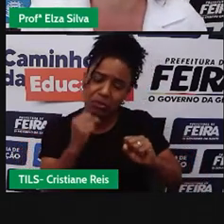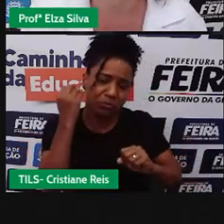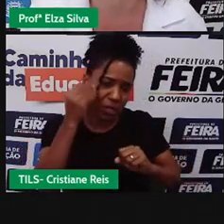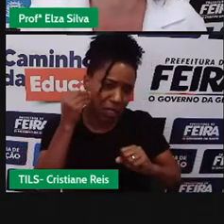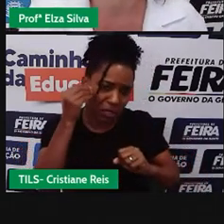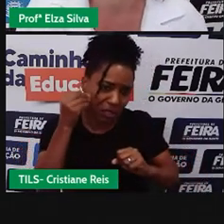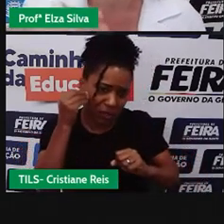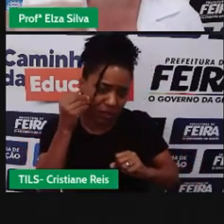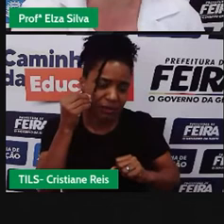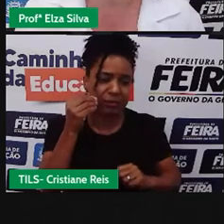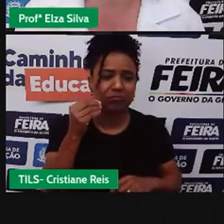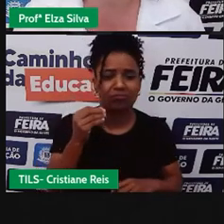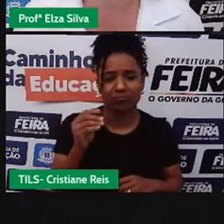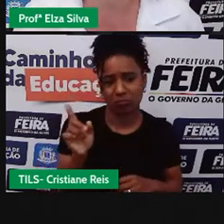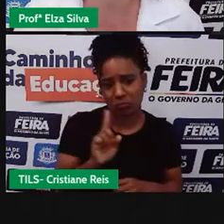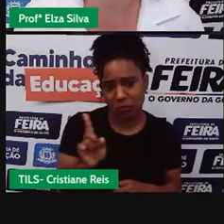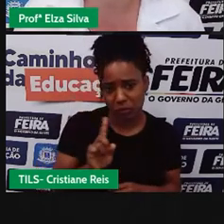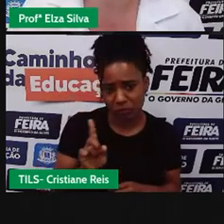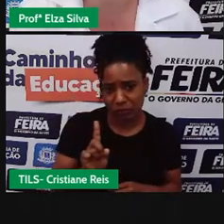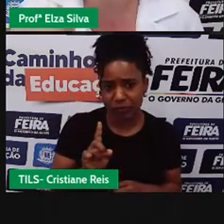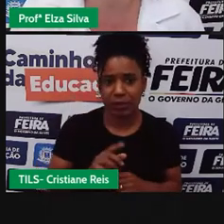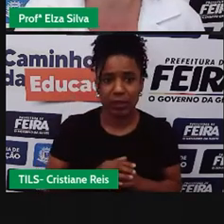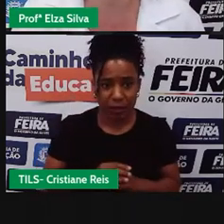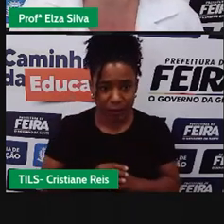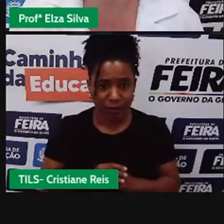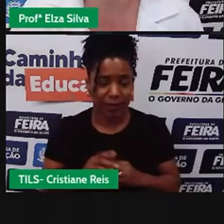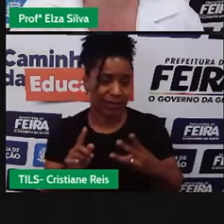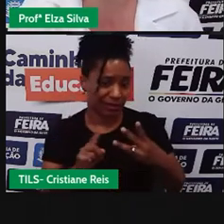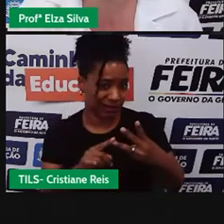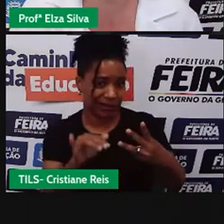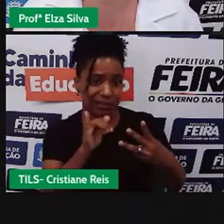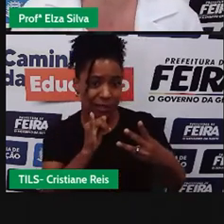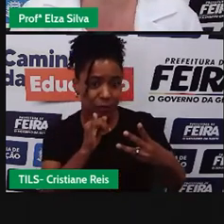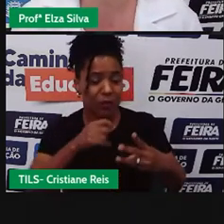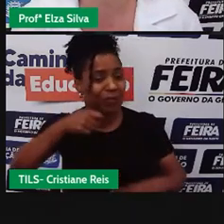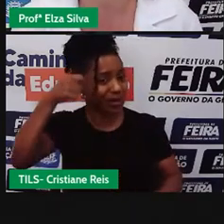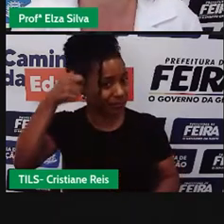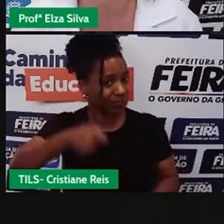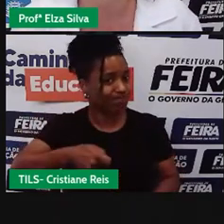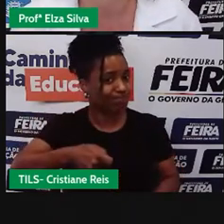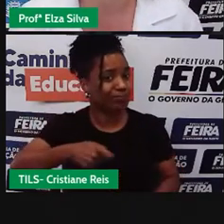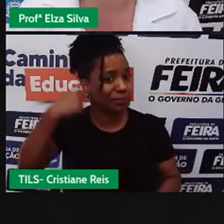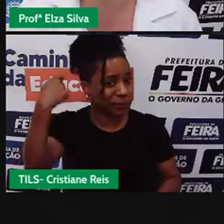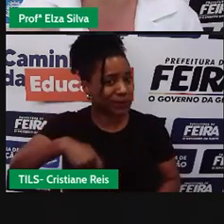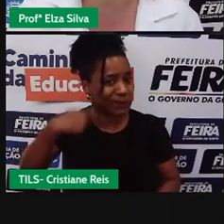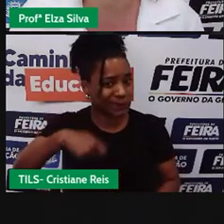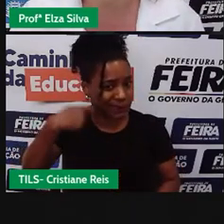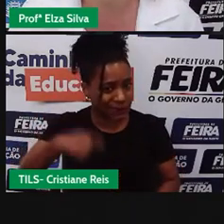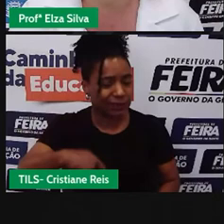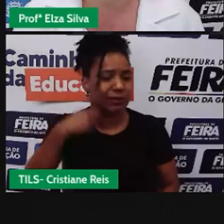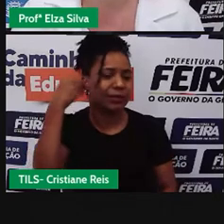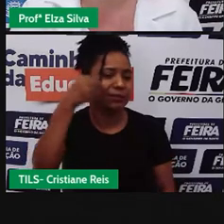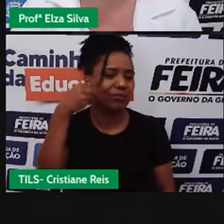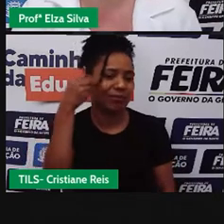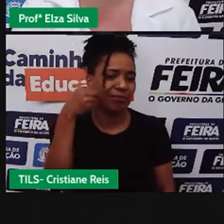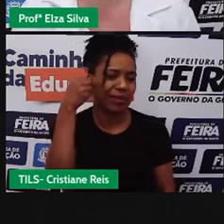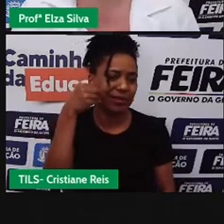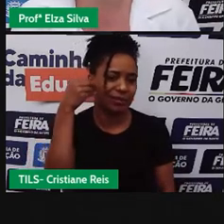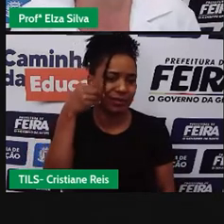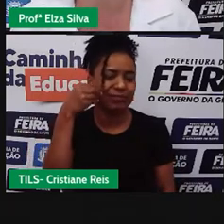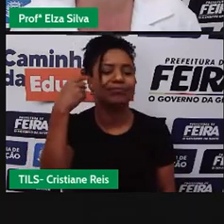Neste exemplo, é uma obrigação. E o must have some experience. Você deve ter